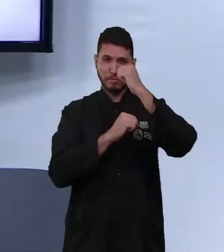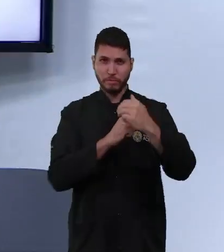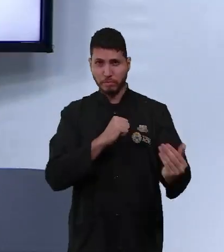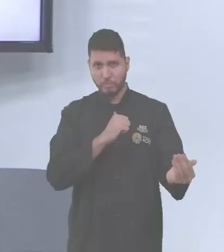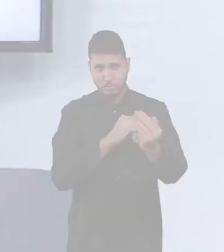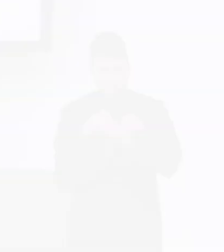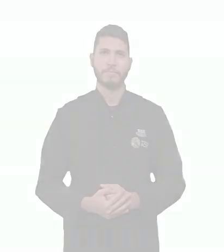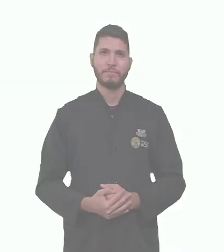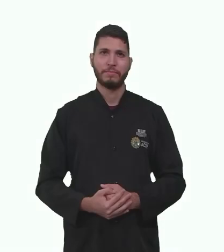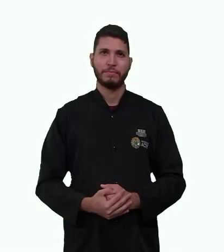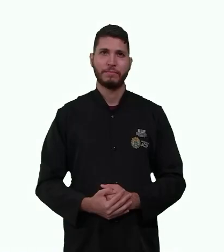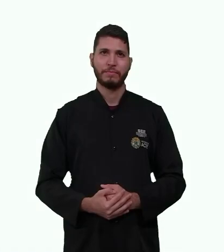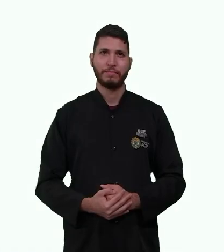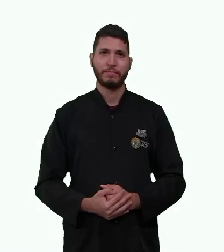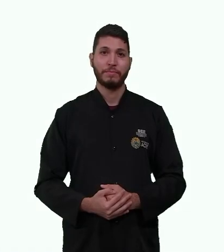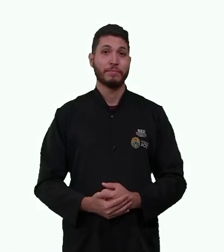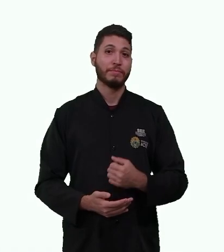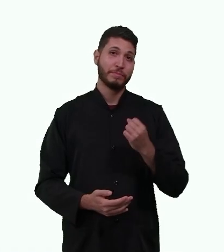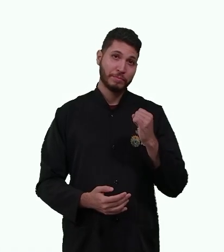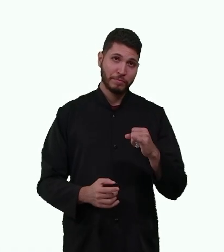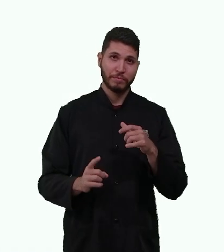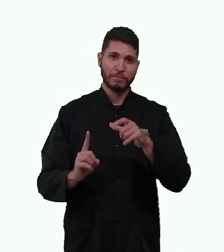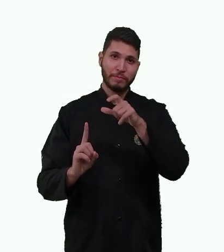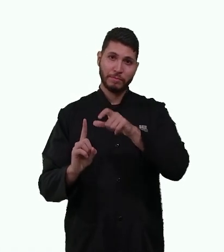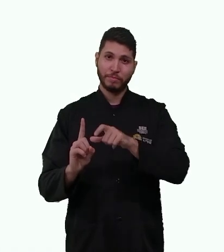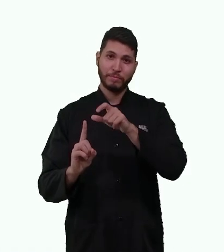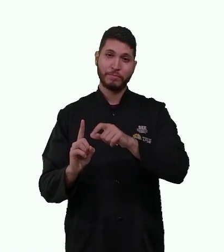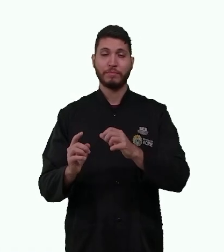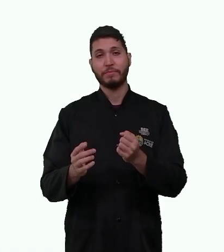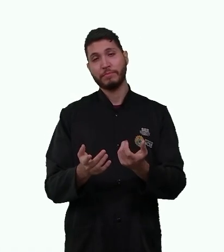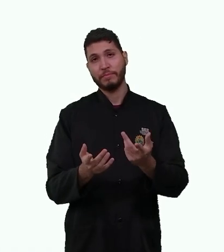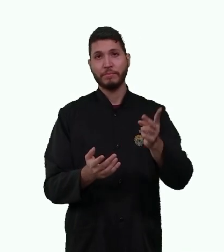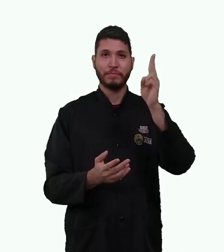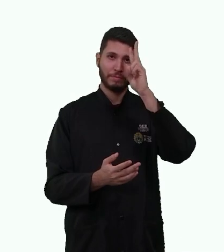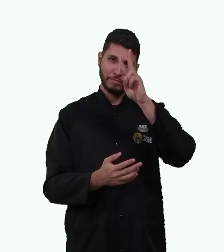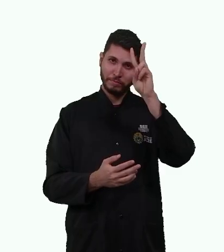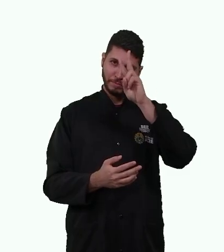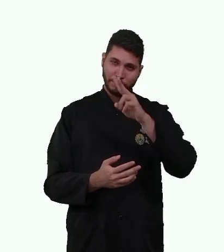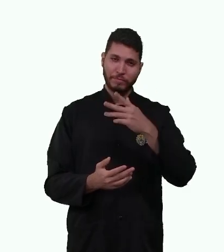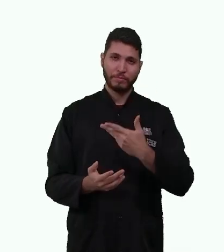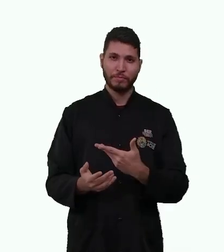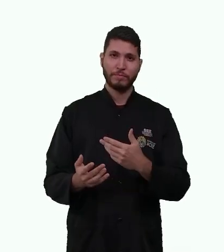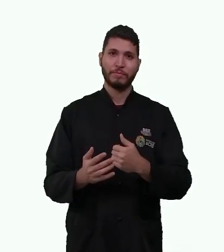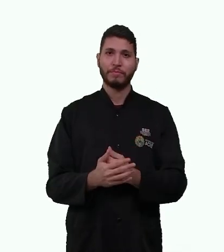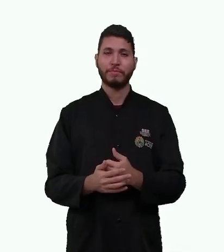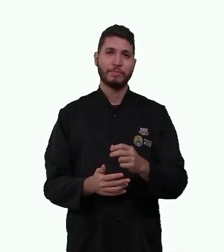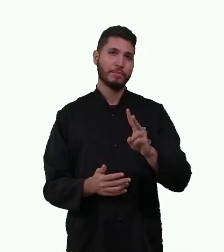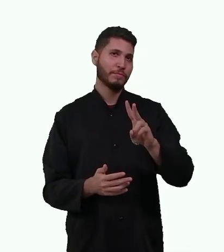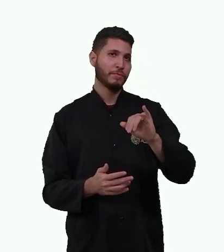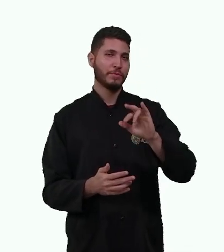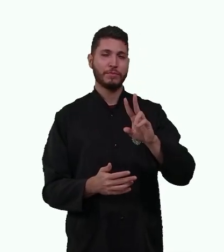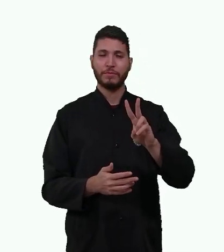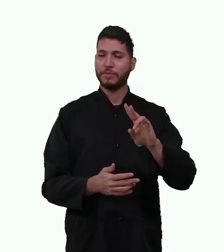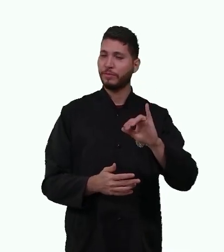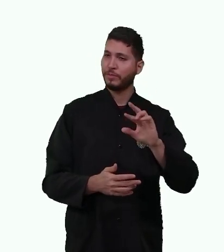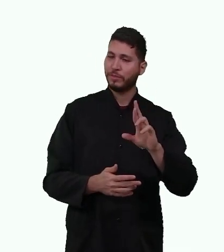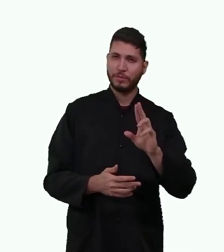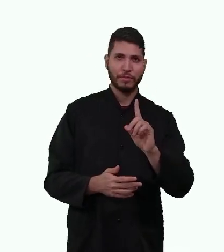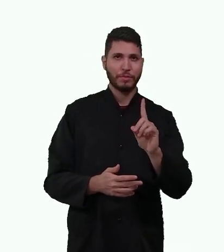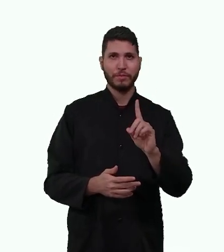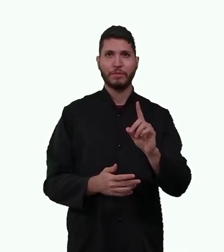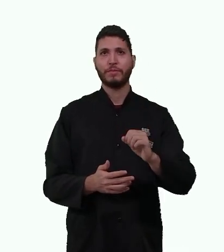aí. Se o Gaturro estivesse contando a história dele para nós, ele não diria beber, ele